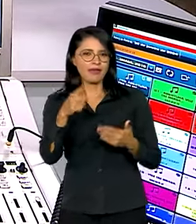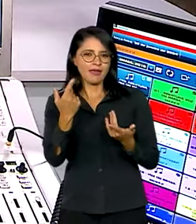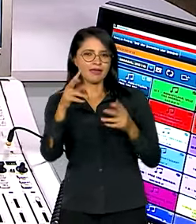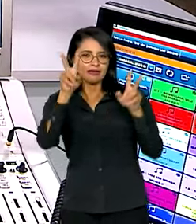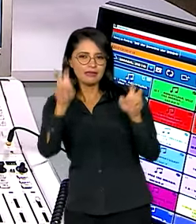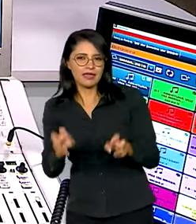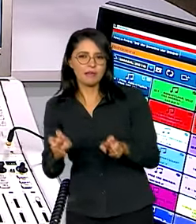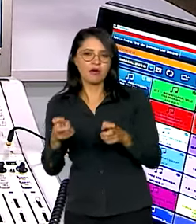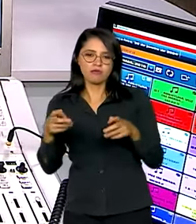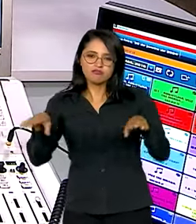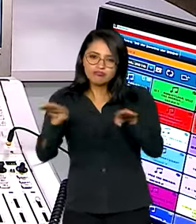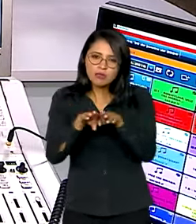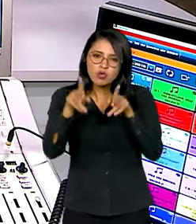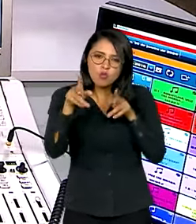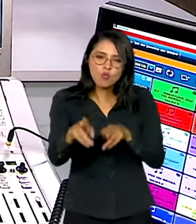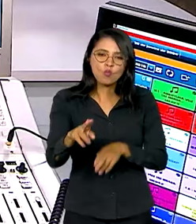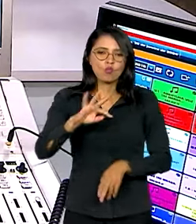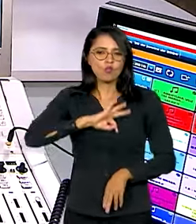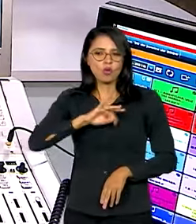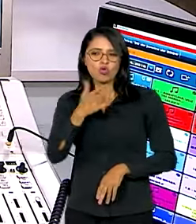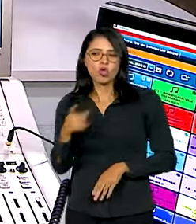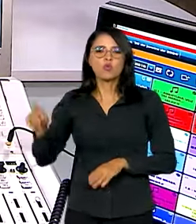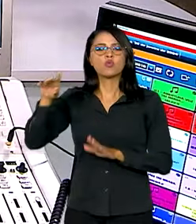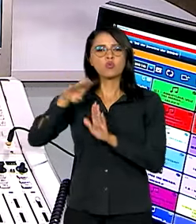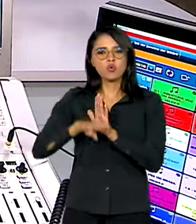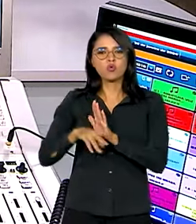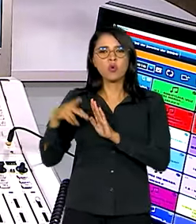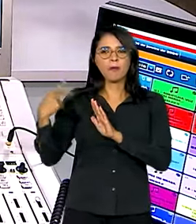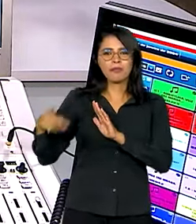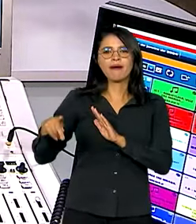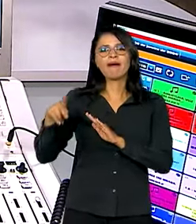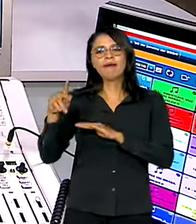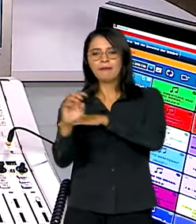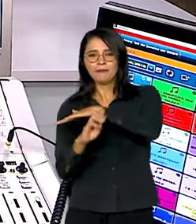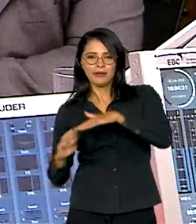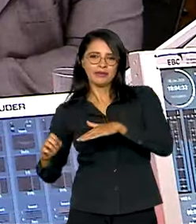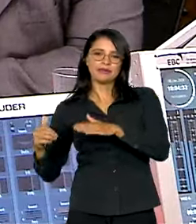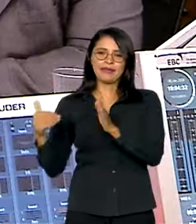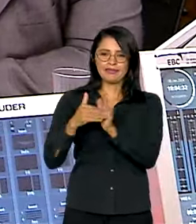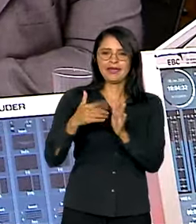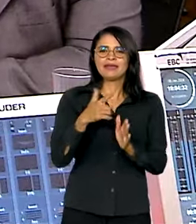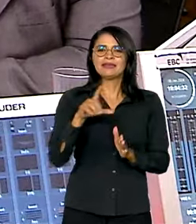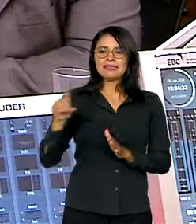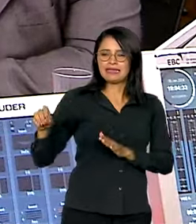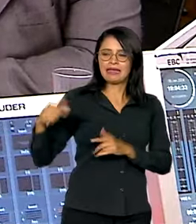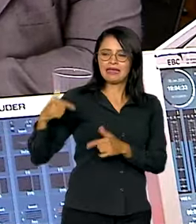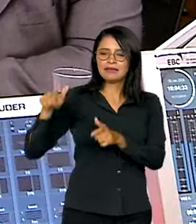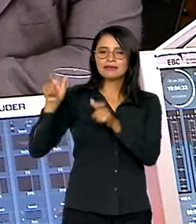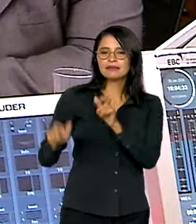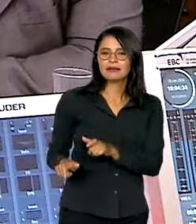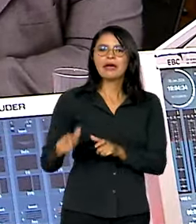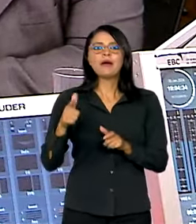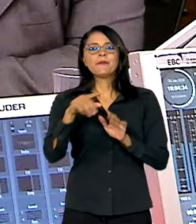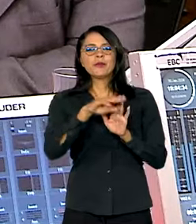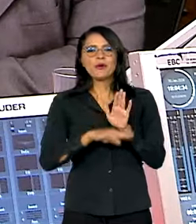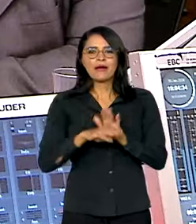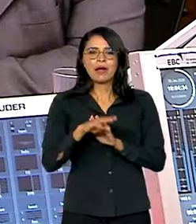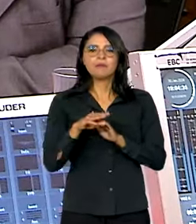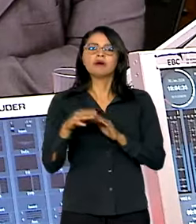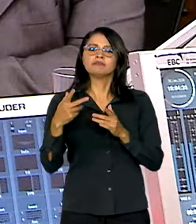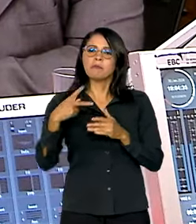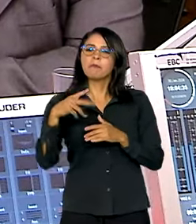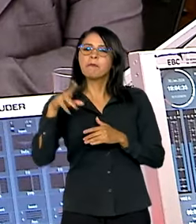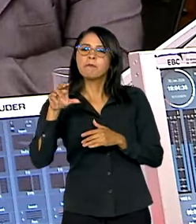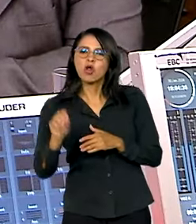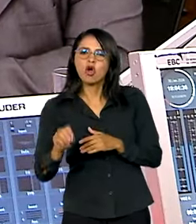dos salários, né, tem um outro programa para as empresas com pelo menos 100 funcionários, que é o programa Pro Equidade de Gênero e Raça.